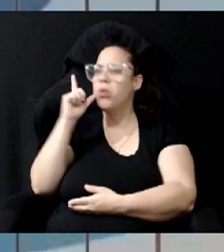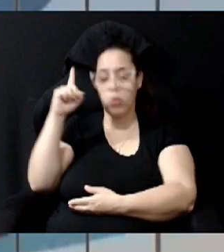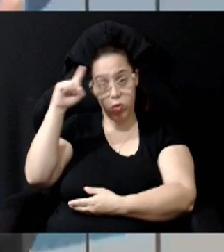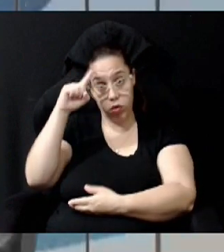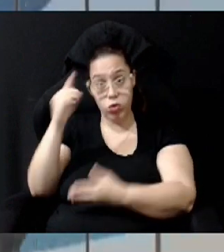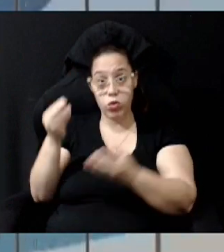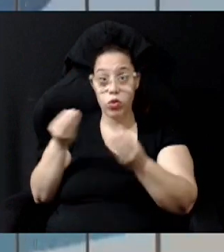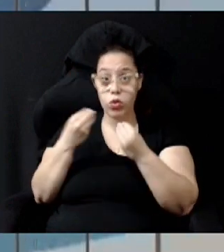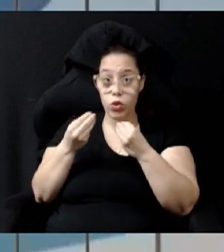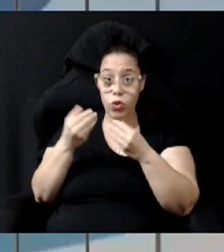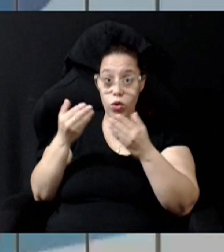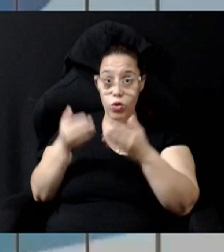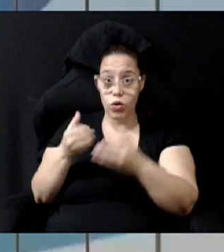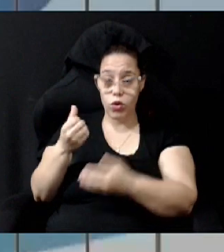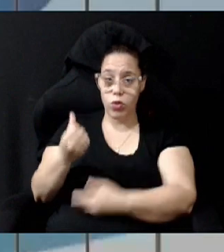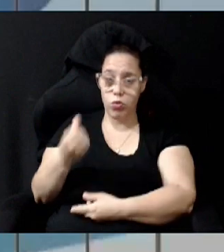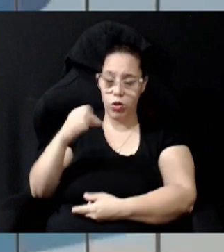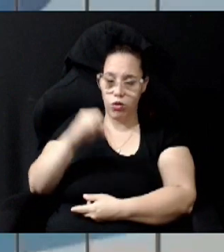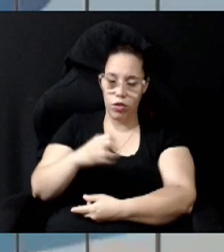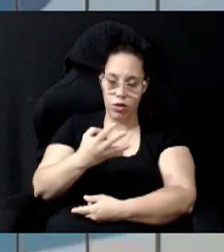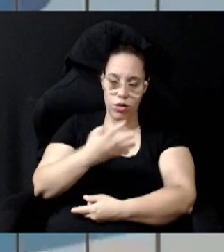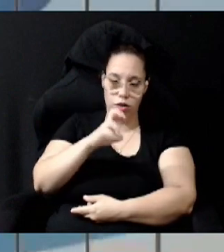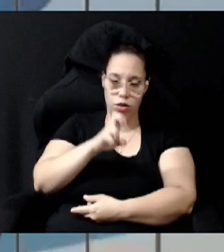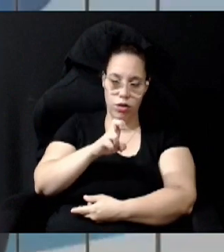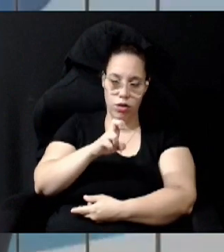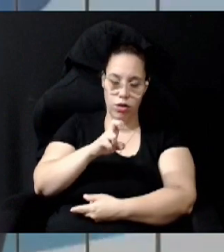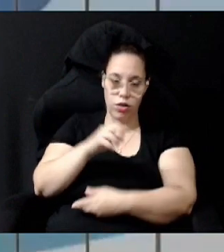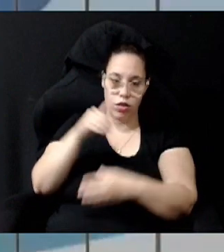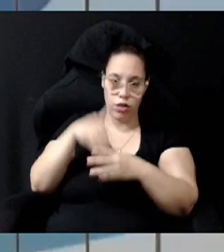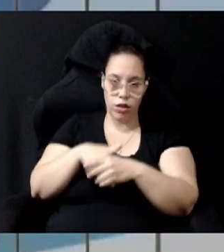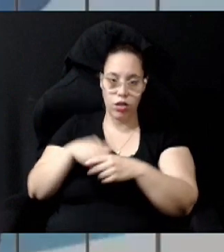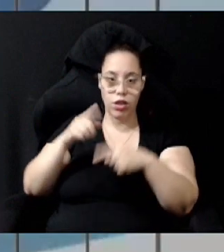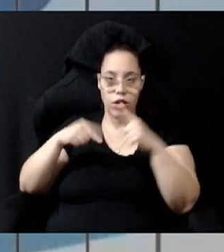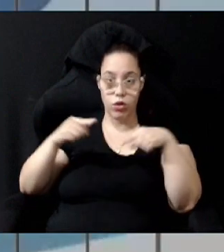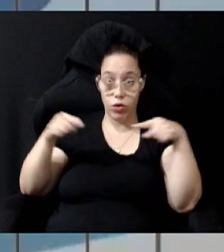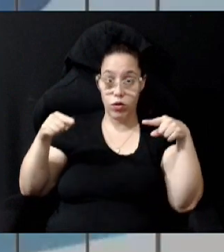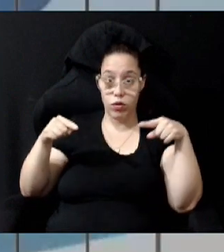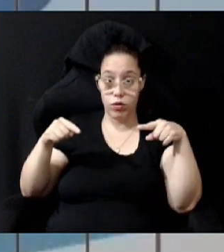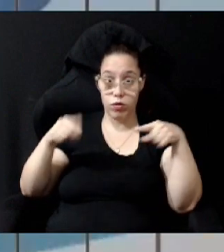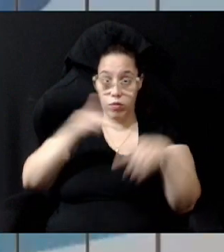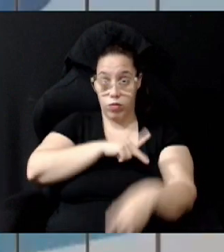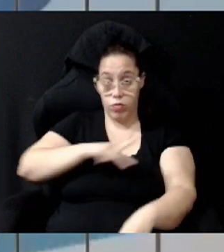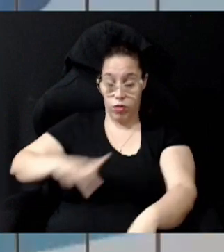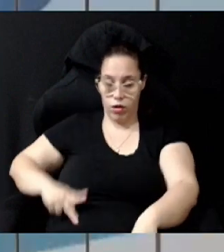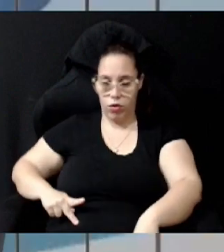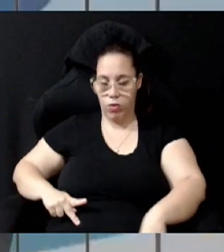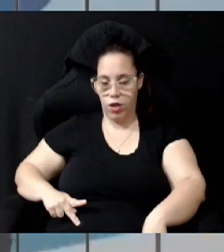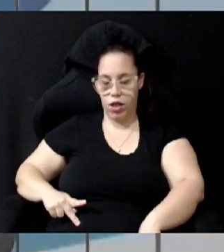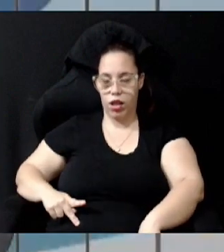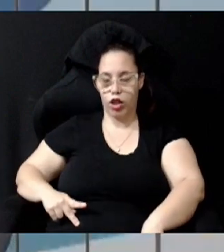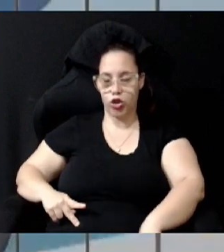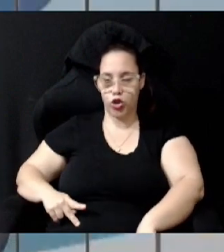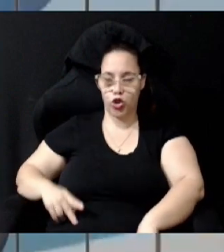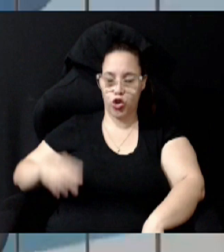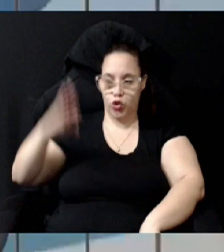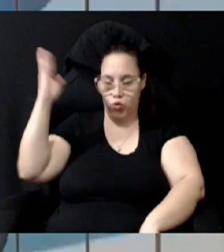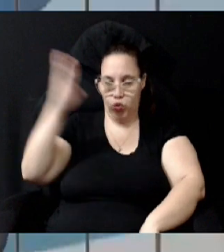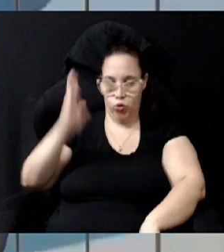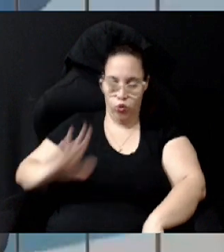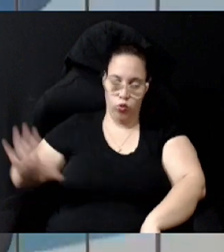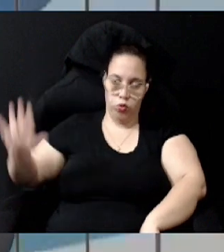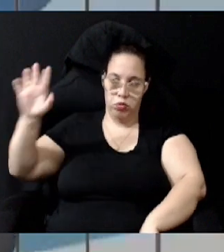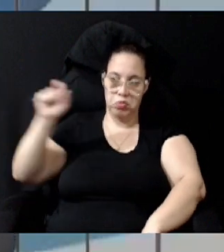em 1945, aconteceram as eleições gerais para presidente da República. E quem eram os